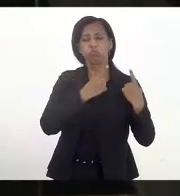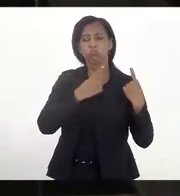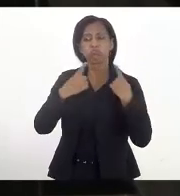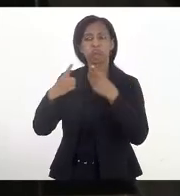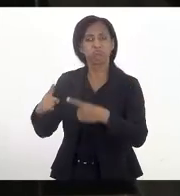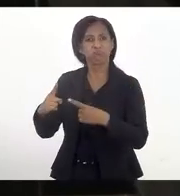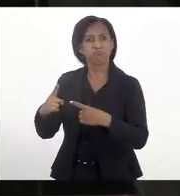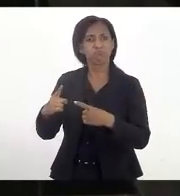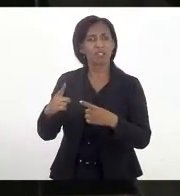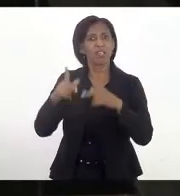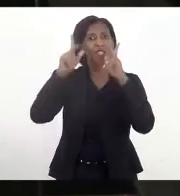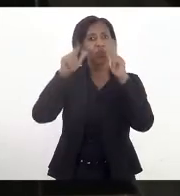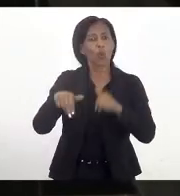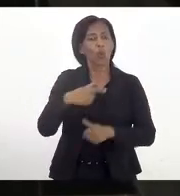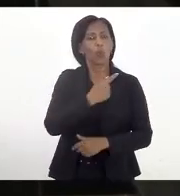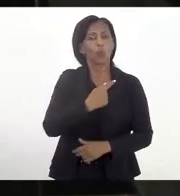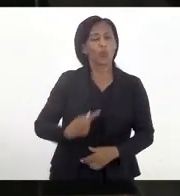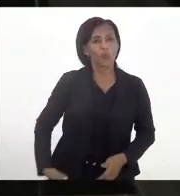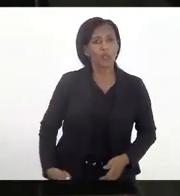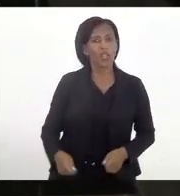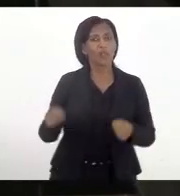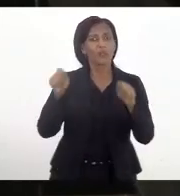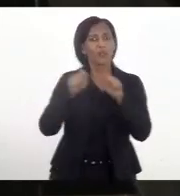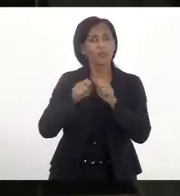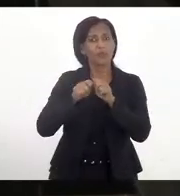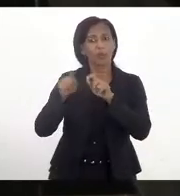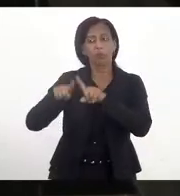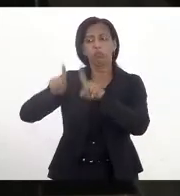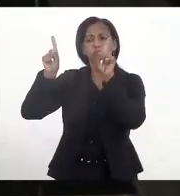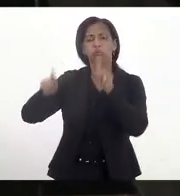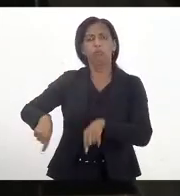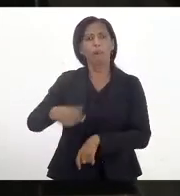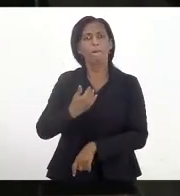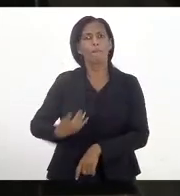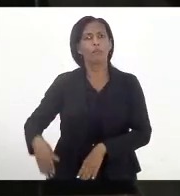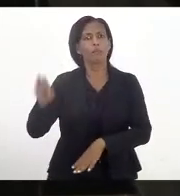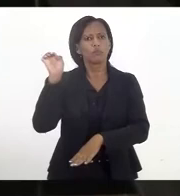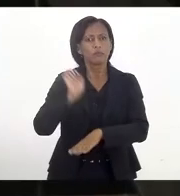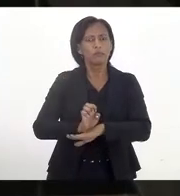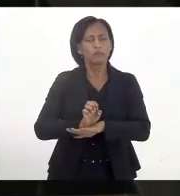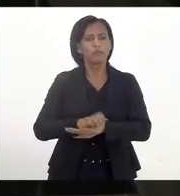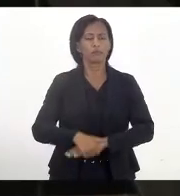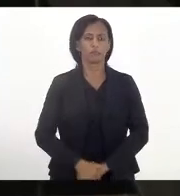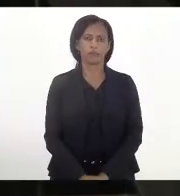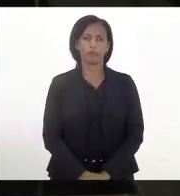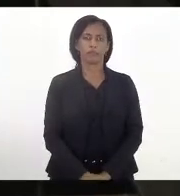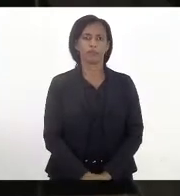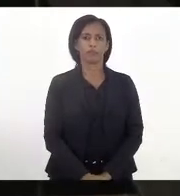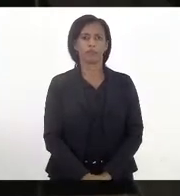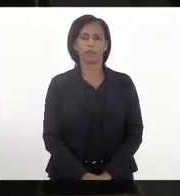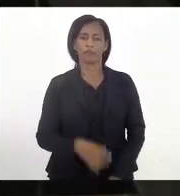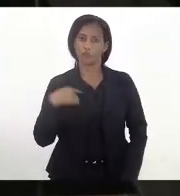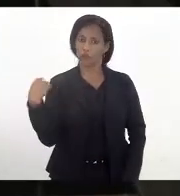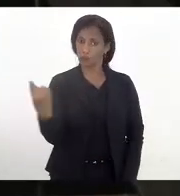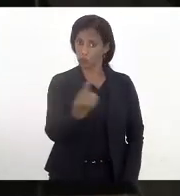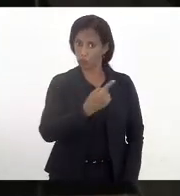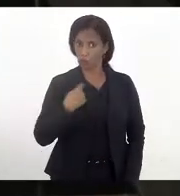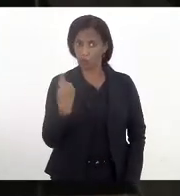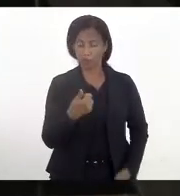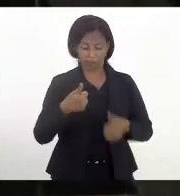e como vem ocorrendo o funcionalismo público estadual Hoje nós estamos